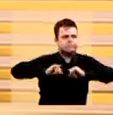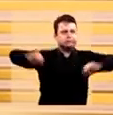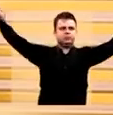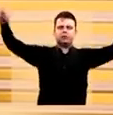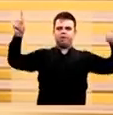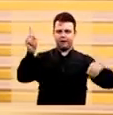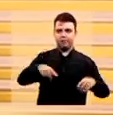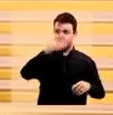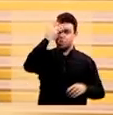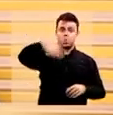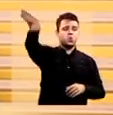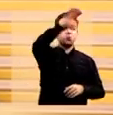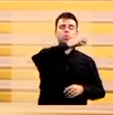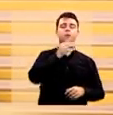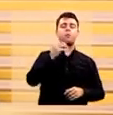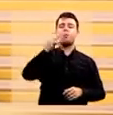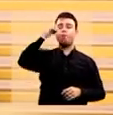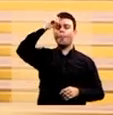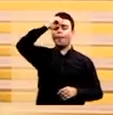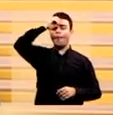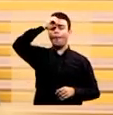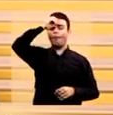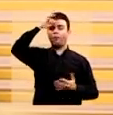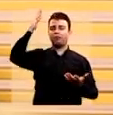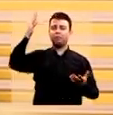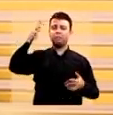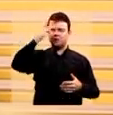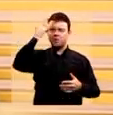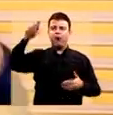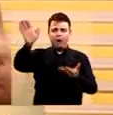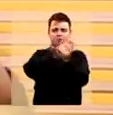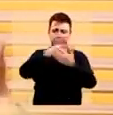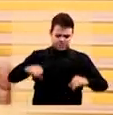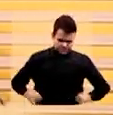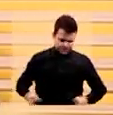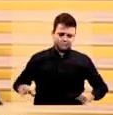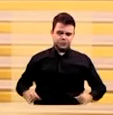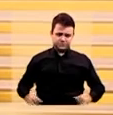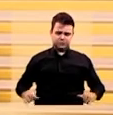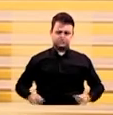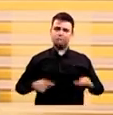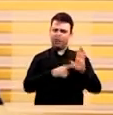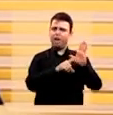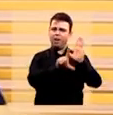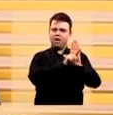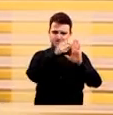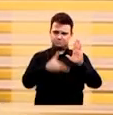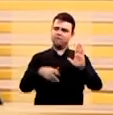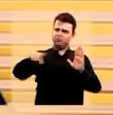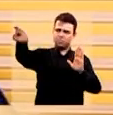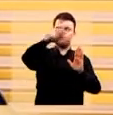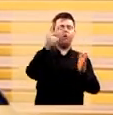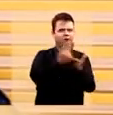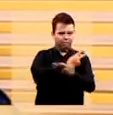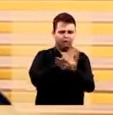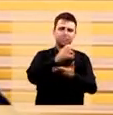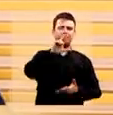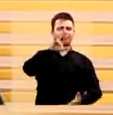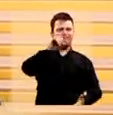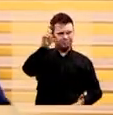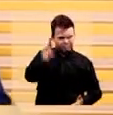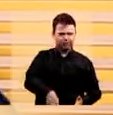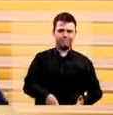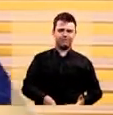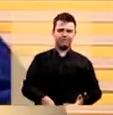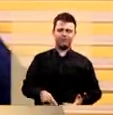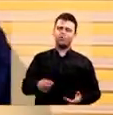às vezes as pessoas não têm noção que aquilo que elas estão sofrendo é um crime. Eu queria que você explicasse para as pessoas também em que